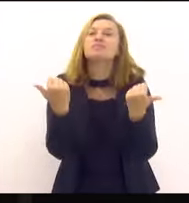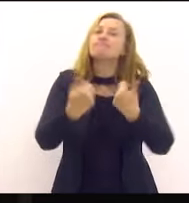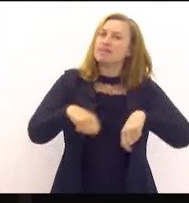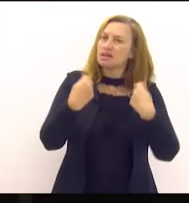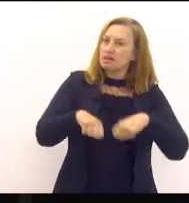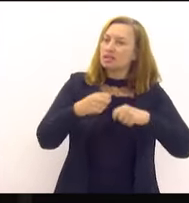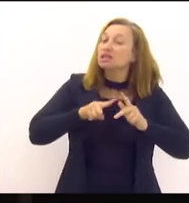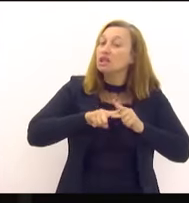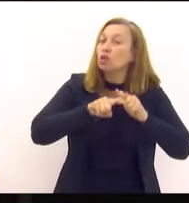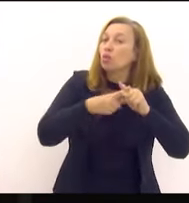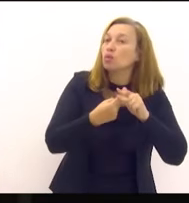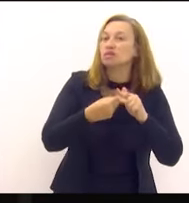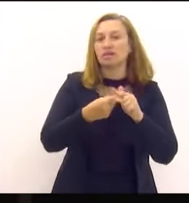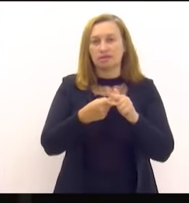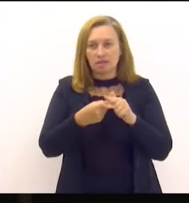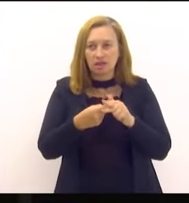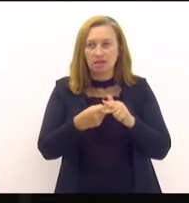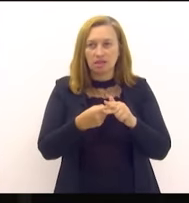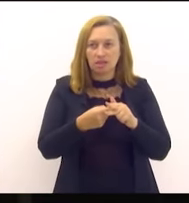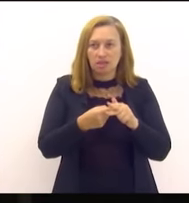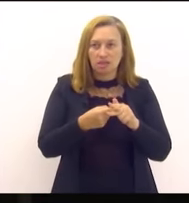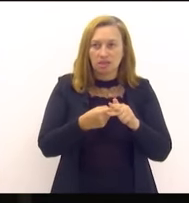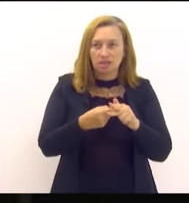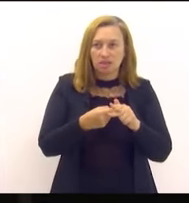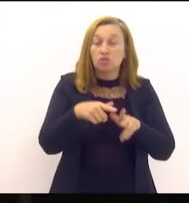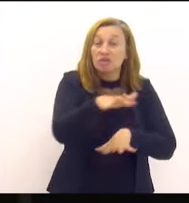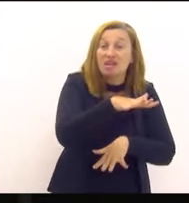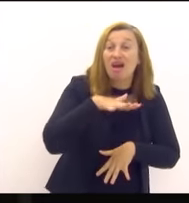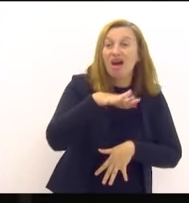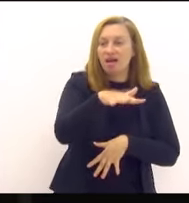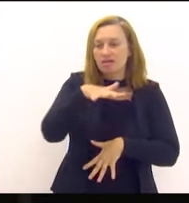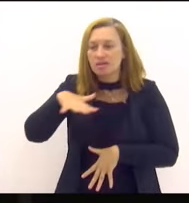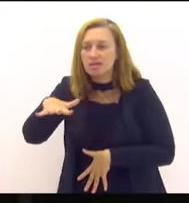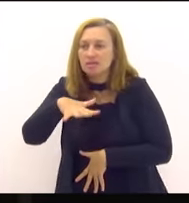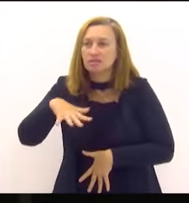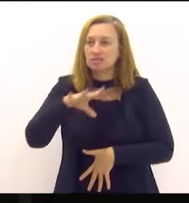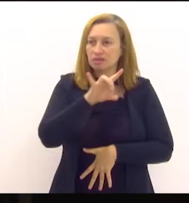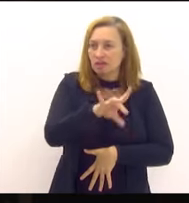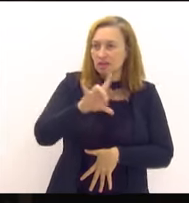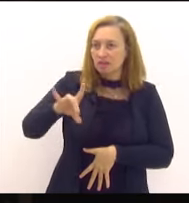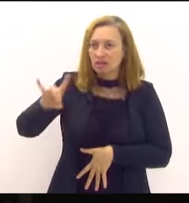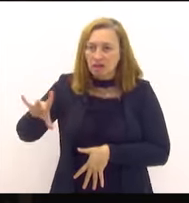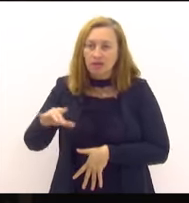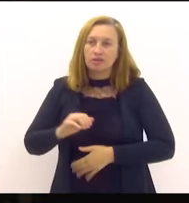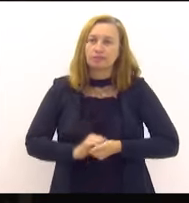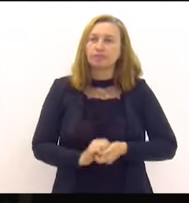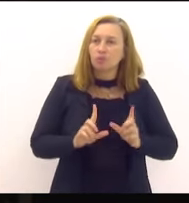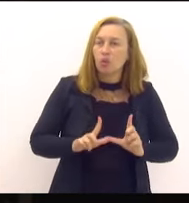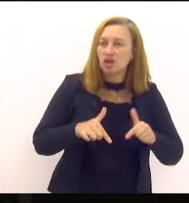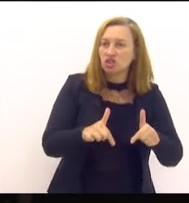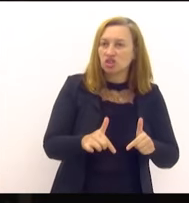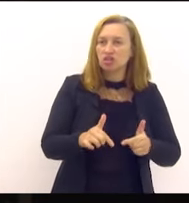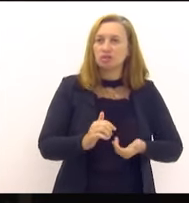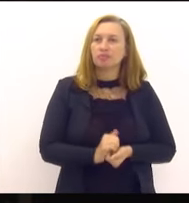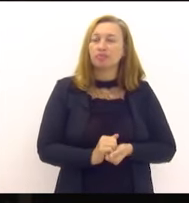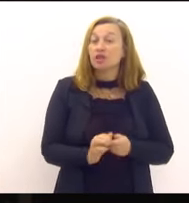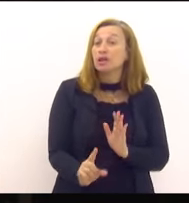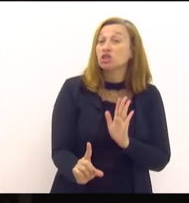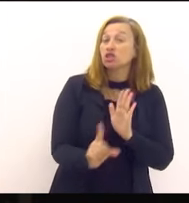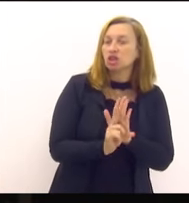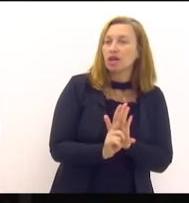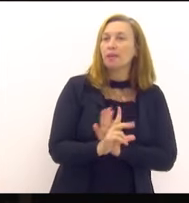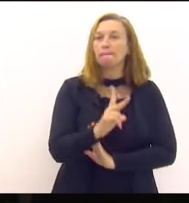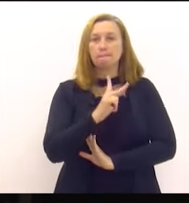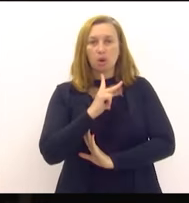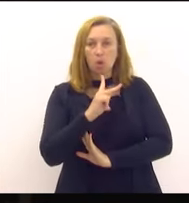ser regulamentadas nas suas peculiaridades para efeito de ter aplicação prática por meio de lei